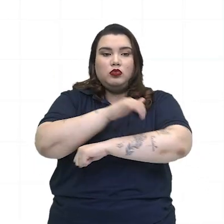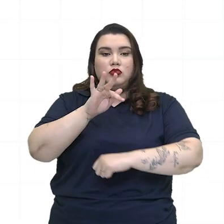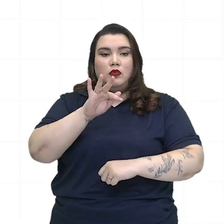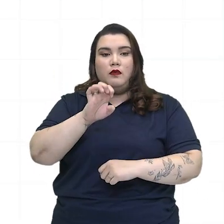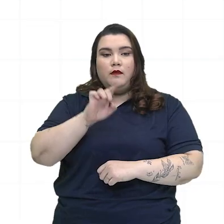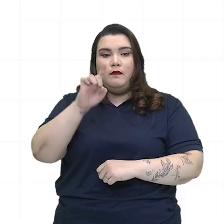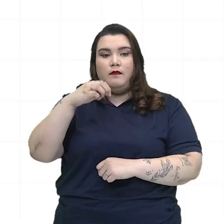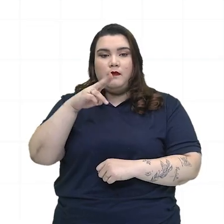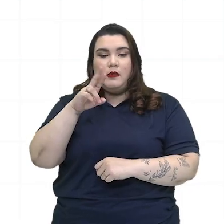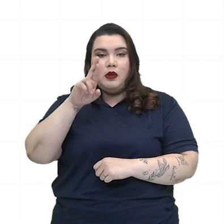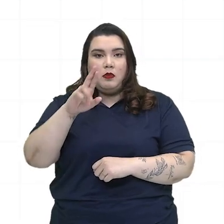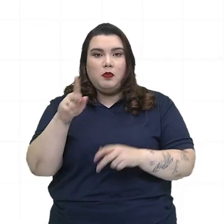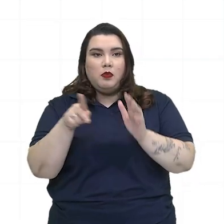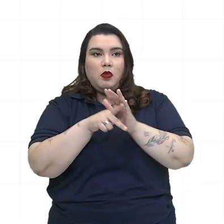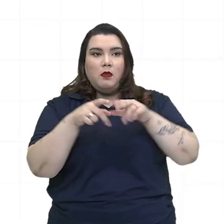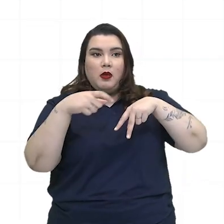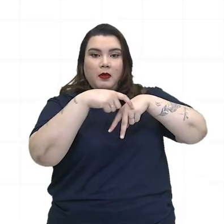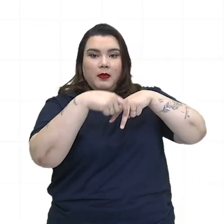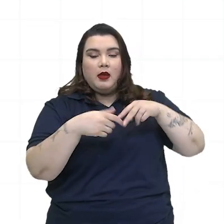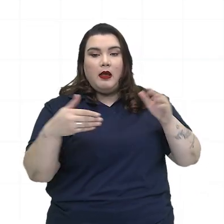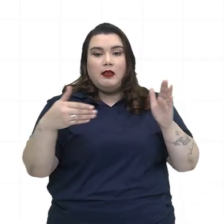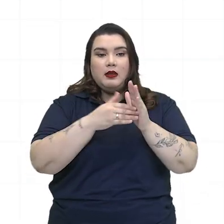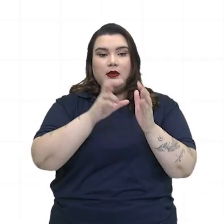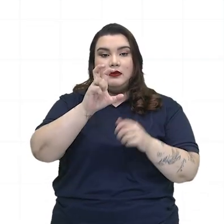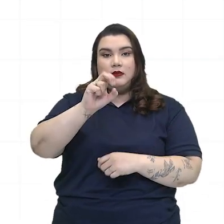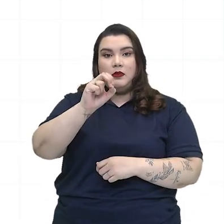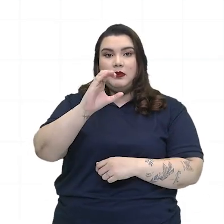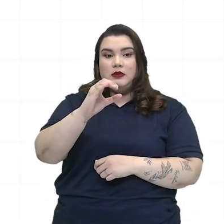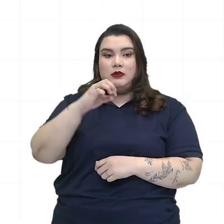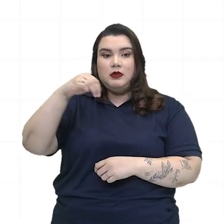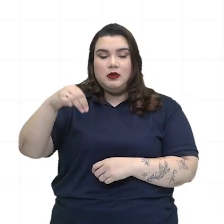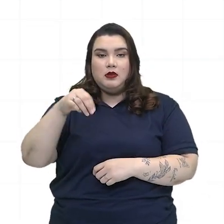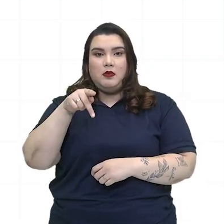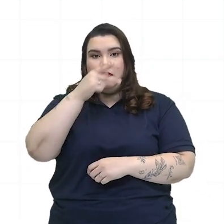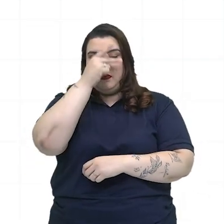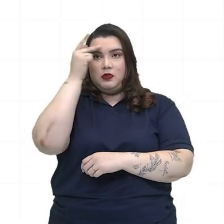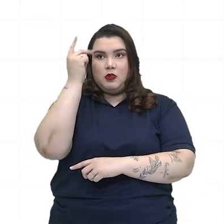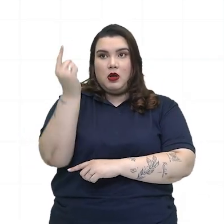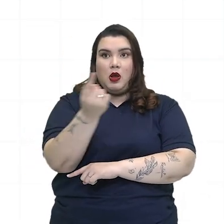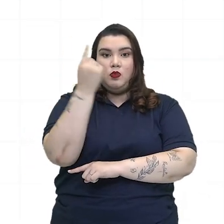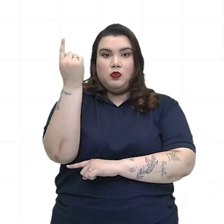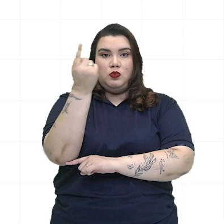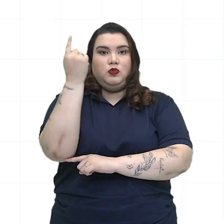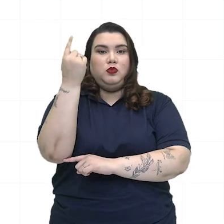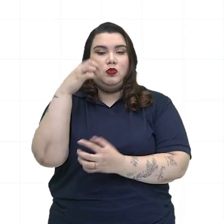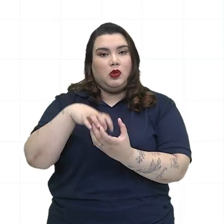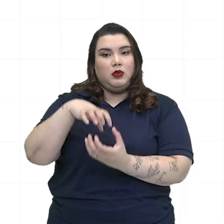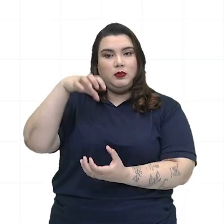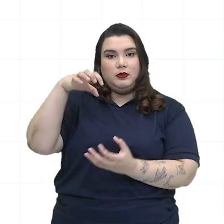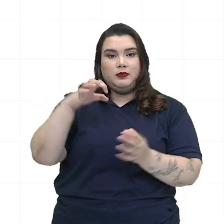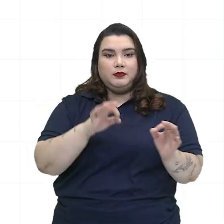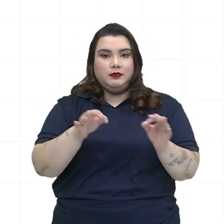da coxa, que pode chegar até 50 centímetros em adultos altos, tá bom?